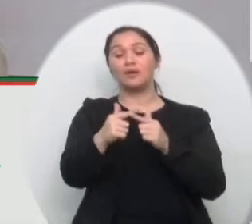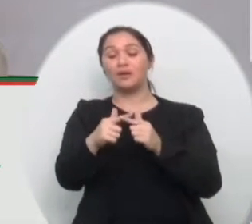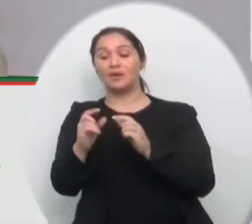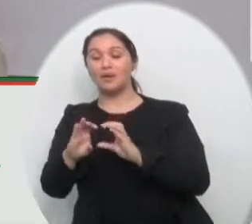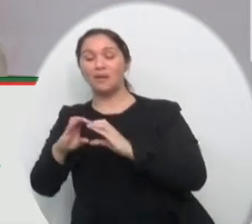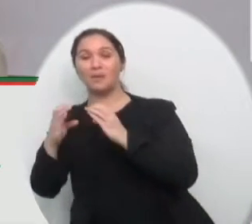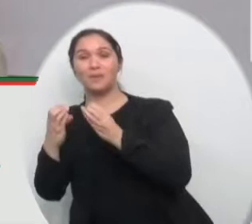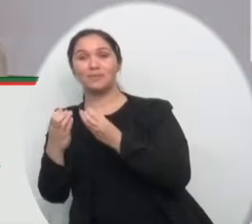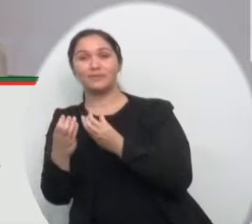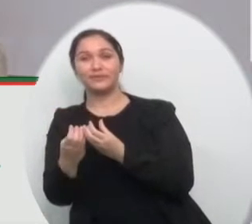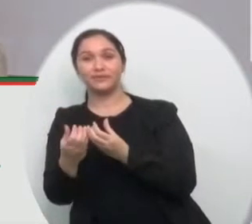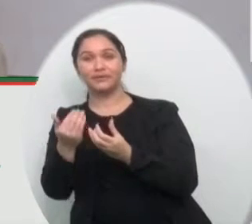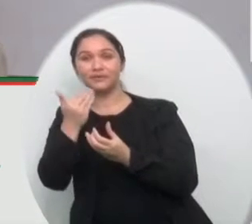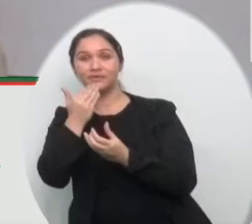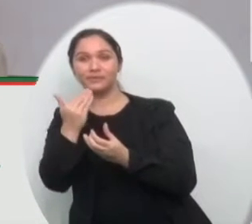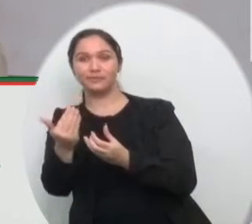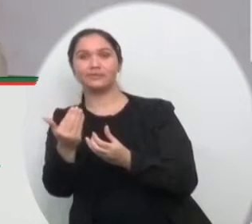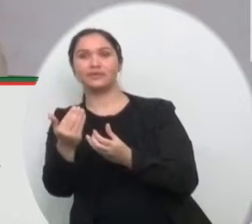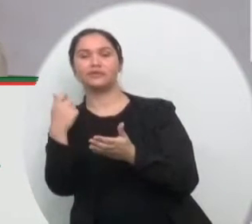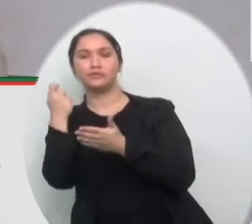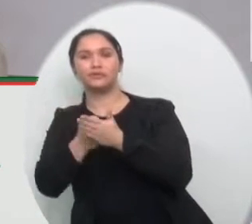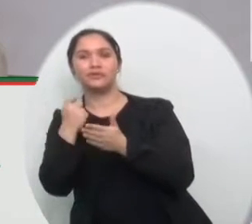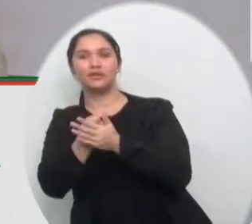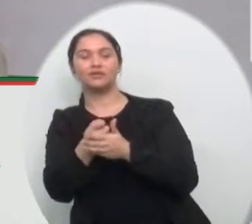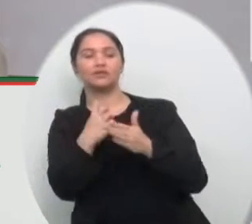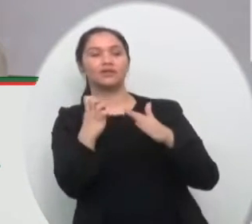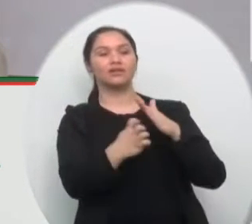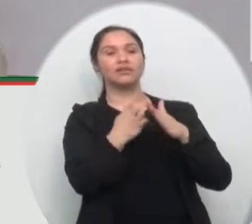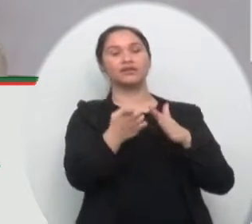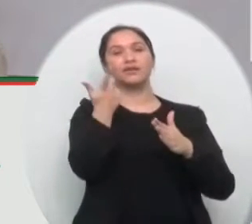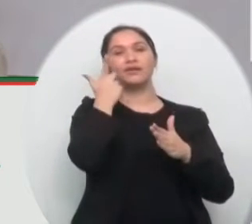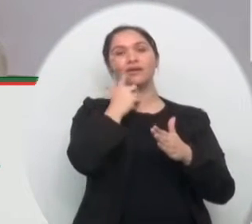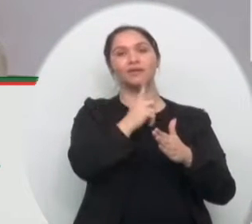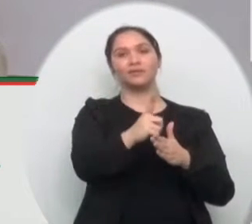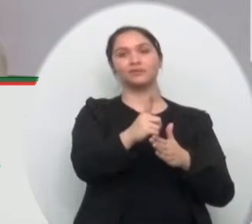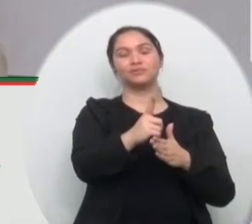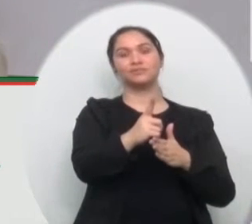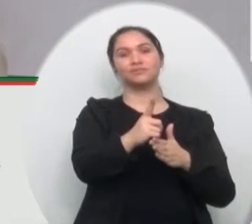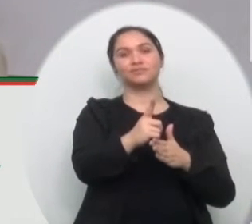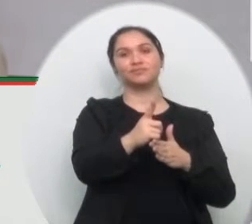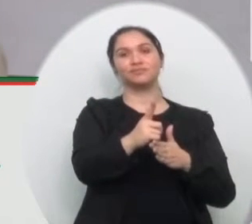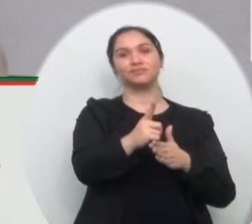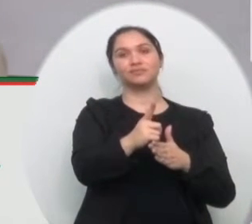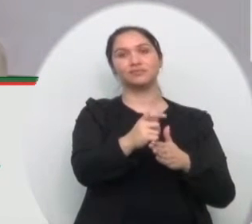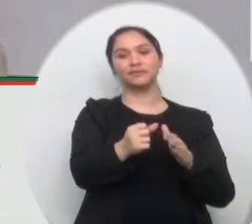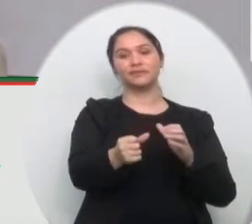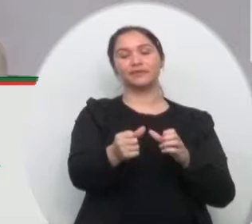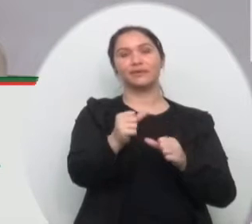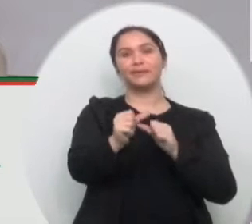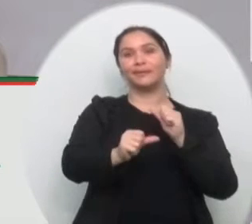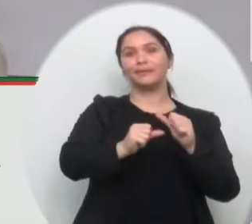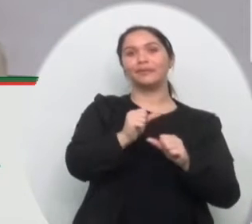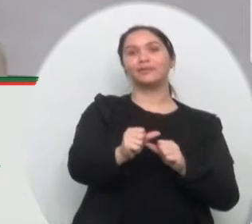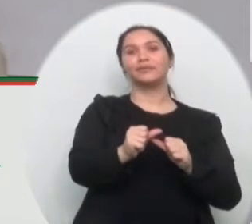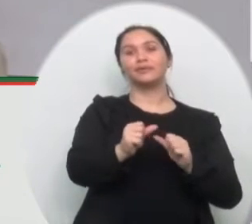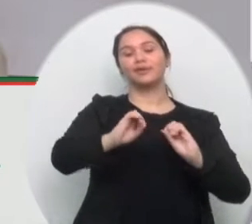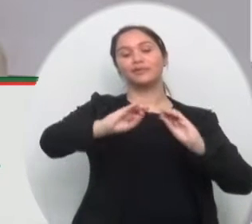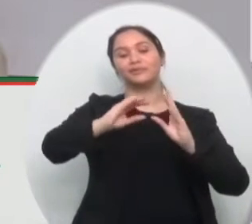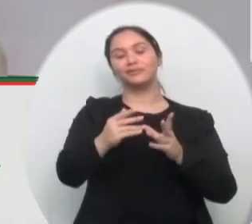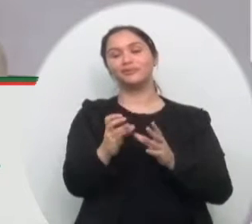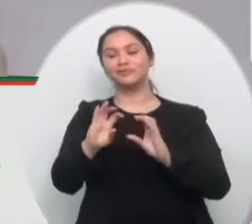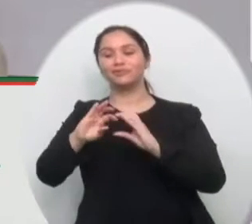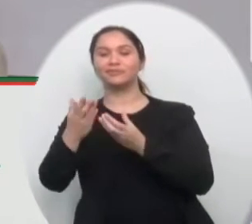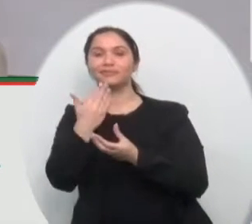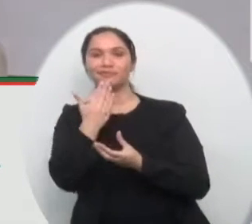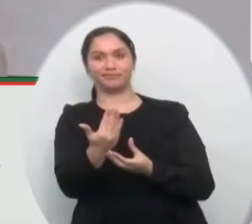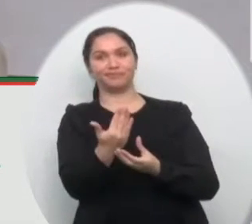aqui, estamos juntos também, Jerusa, a gente sente essa necessidade de estar junto. E o vereador Kaminski, ele